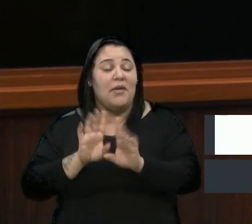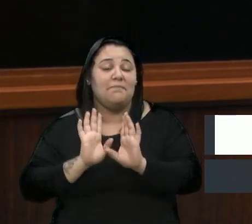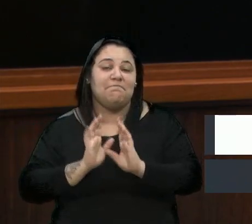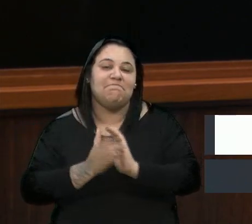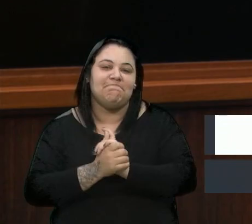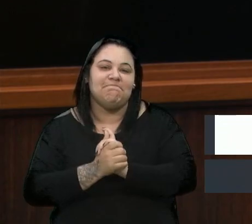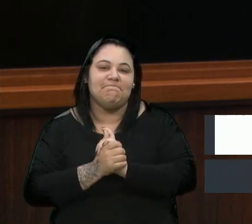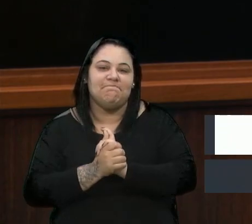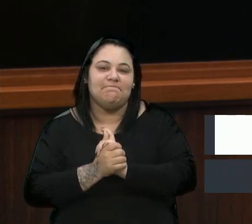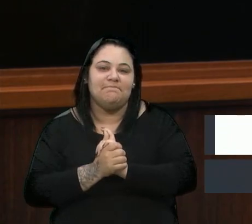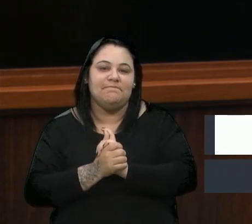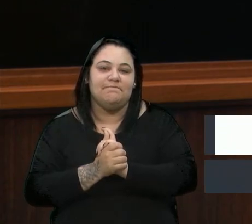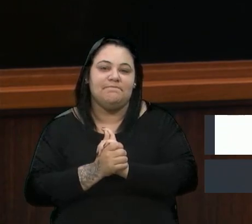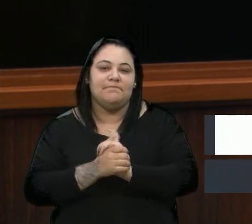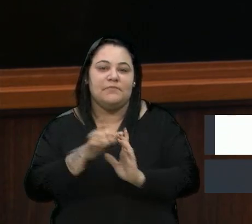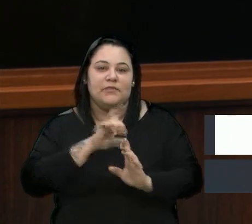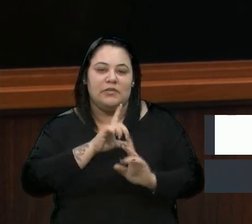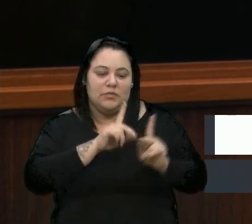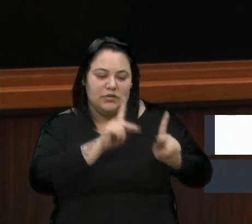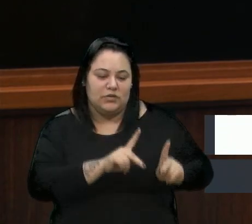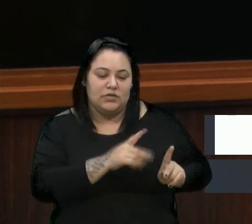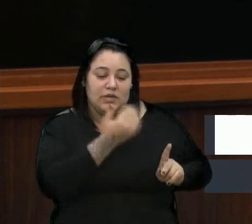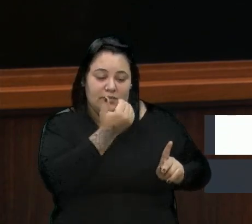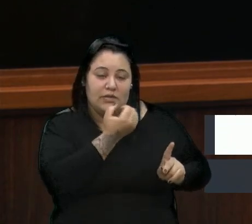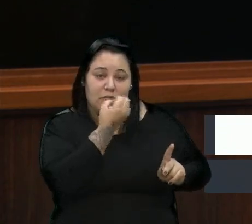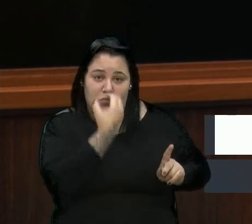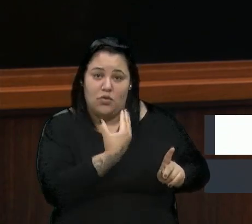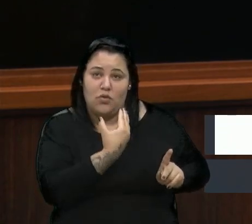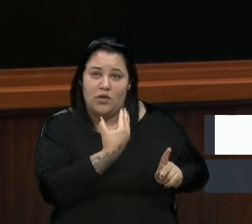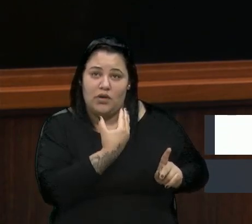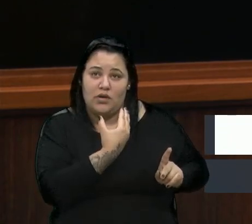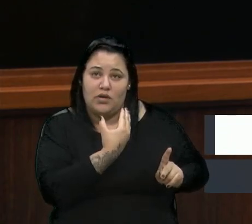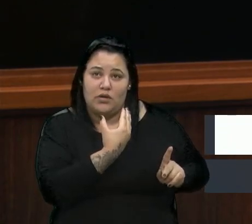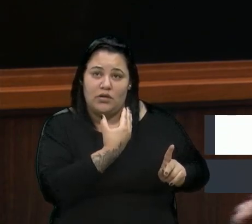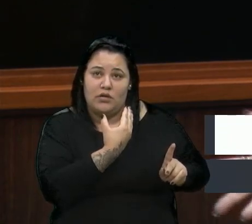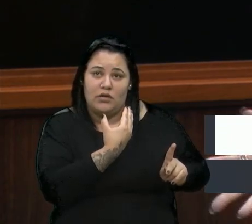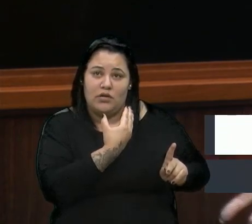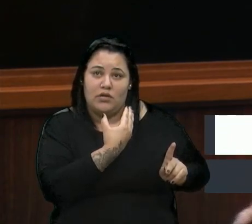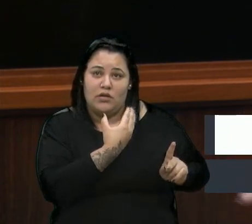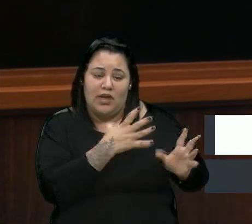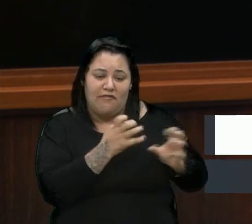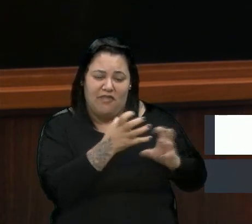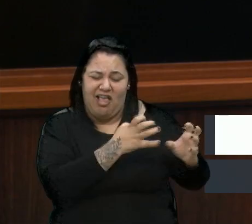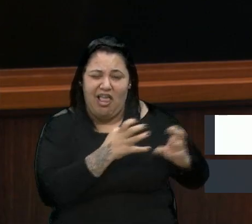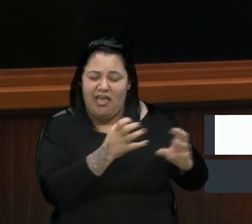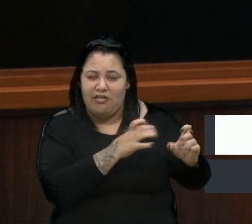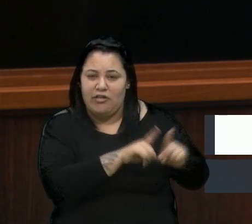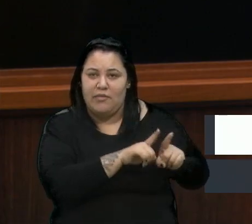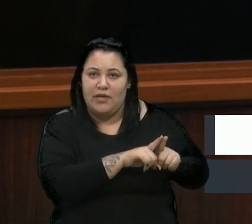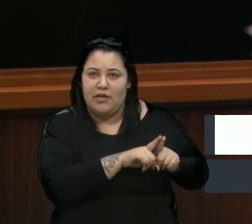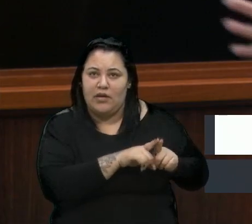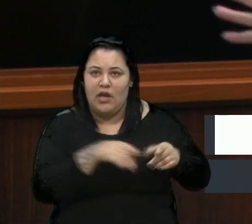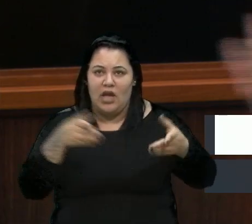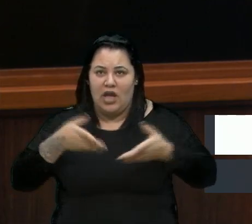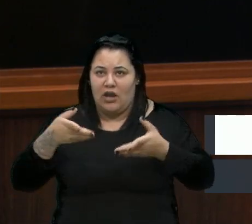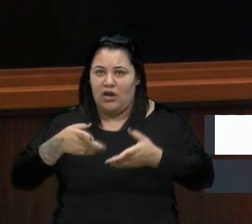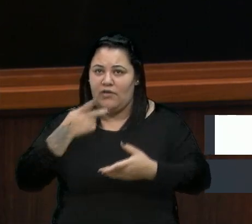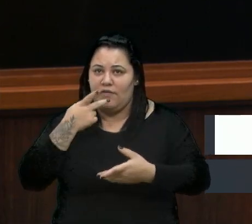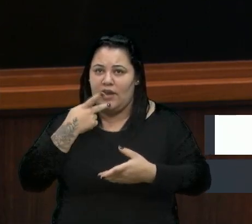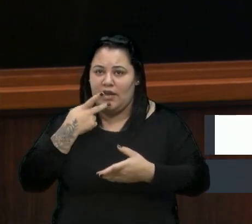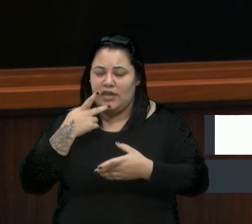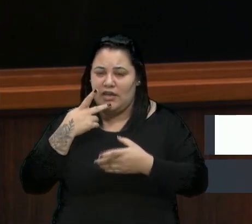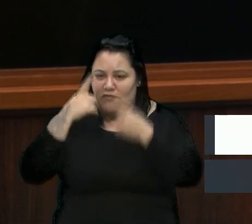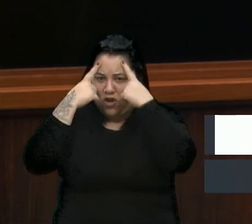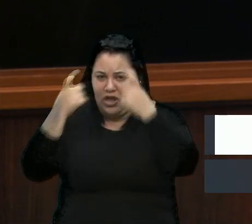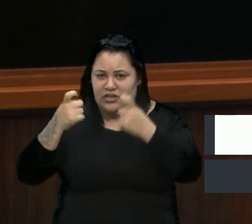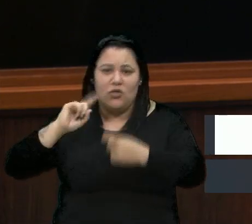que estão com uma alimentação adequada e que são violentas. Agora a gente vai dizer que a violência, a sujeira, é